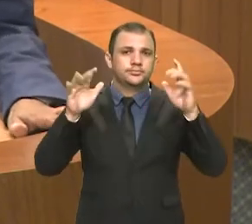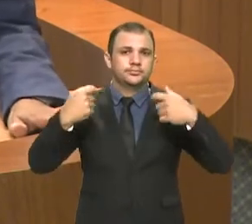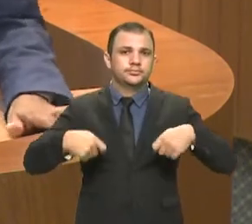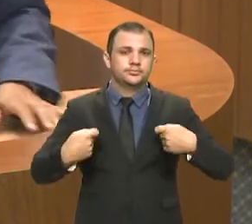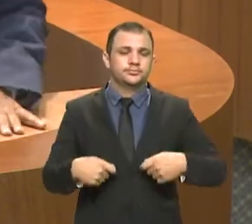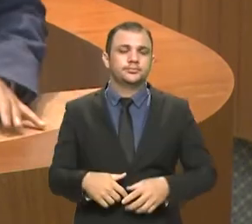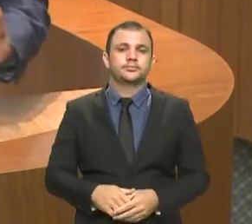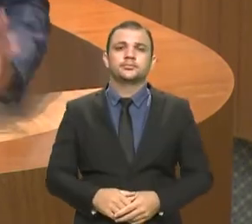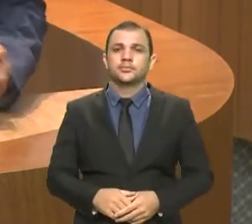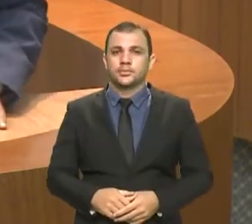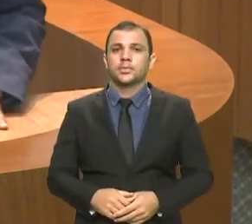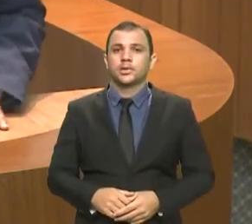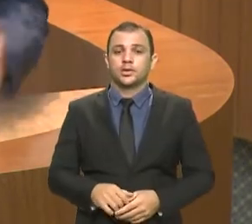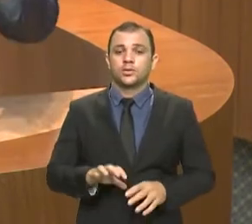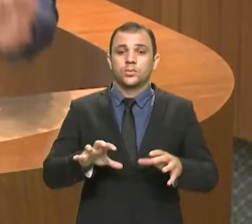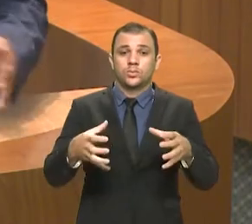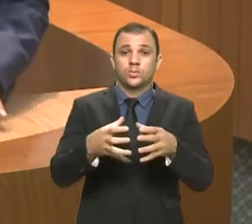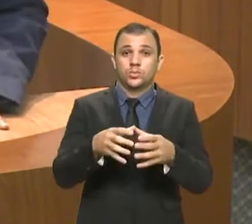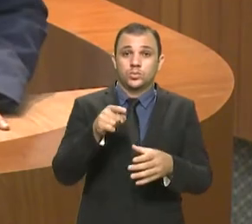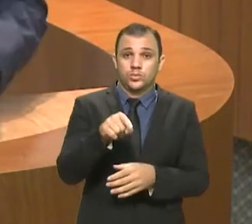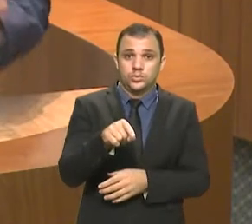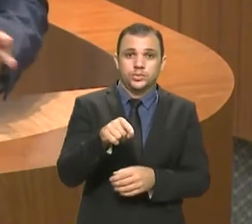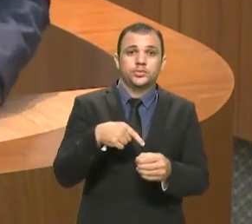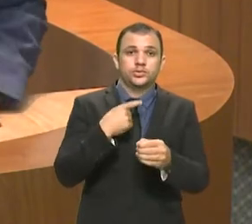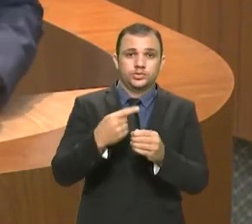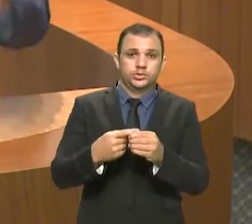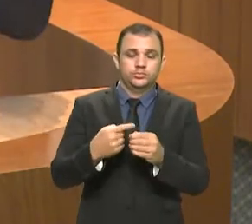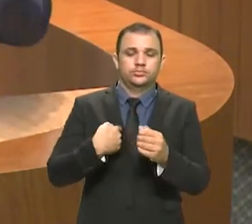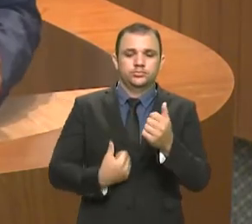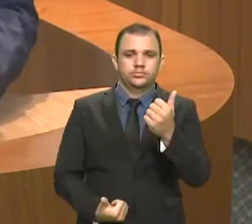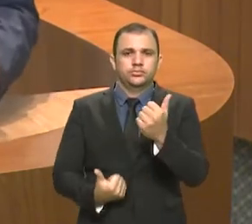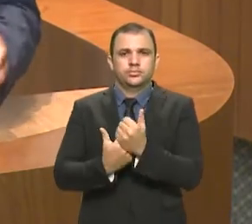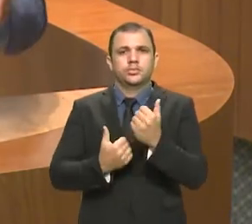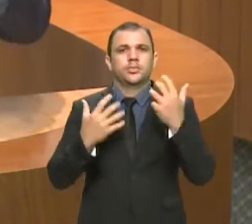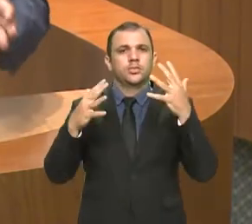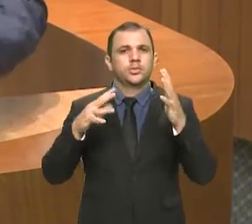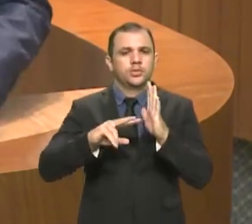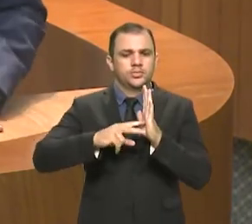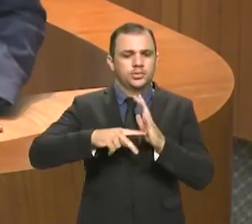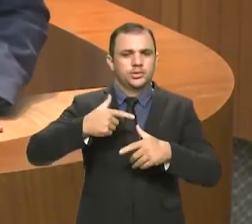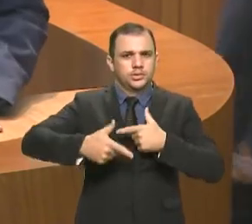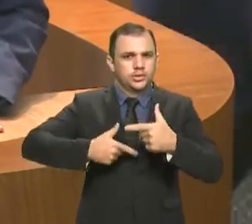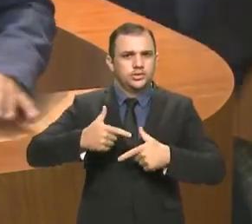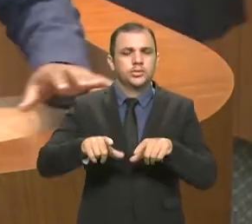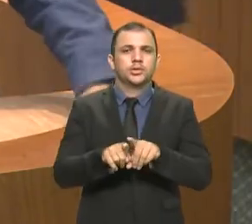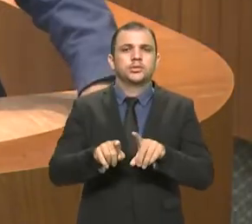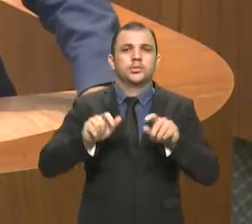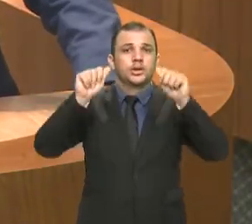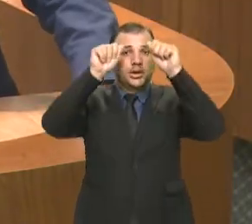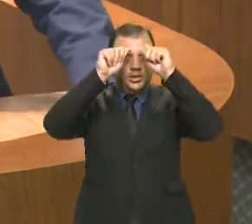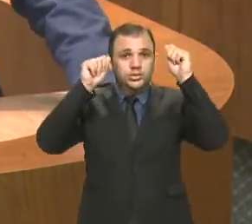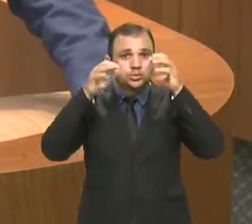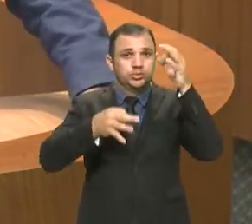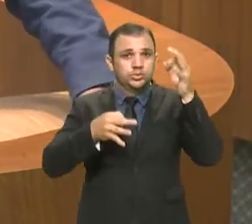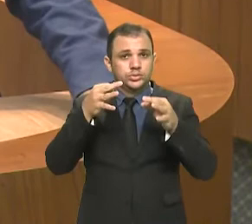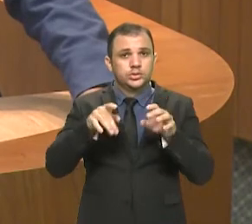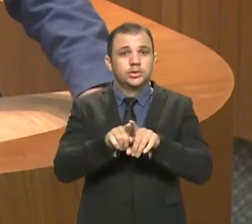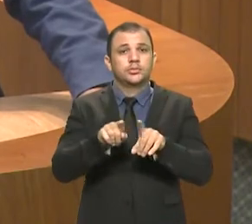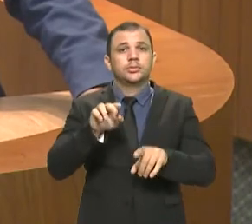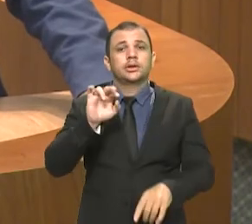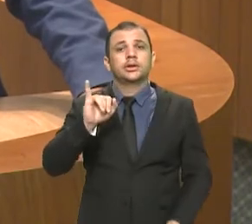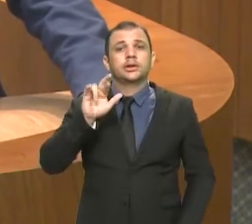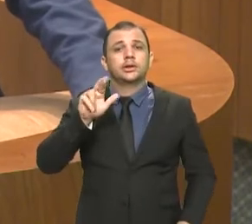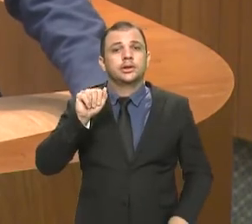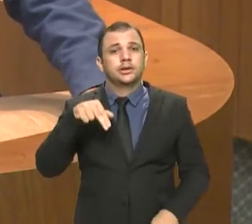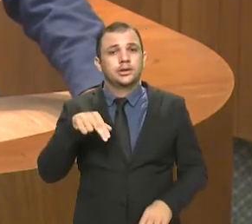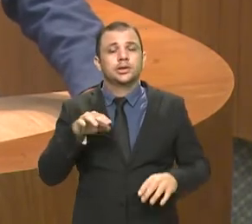luta em defesa dos professores. Parabéns ao sindicato atuante, parabéns à assessoria jurídica, parabéns ao Irã, parabéns a todos